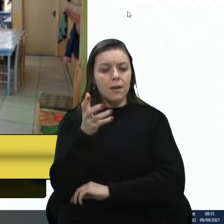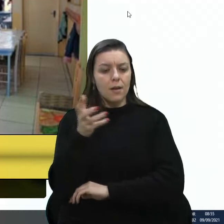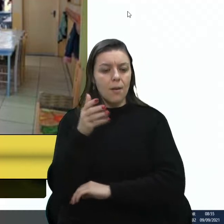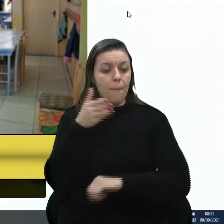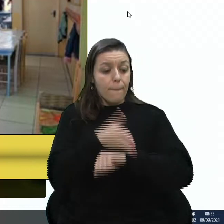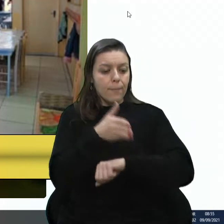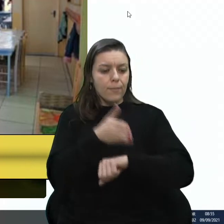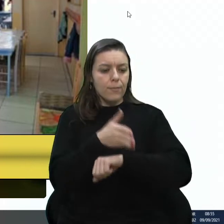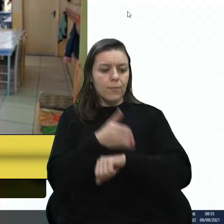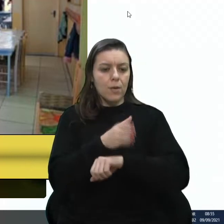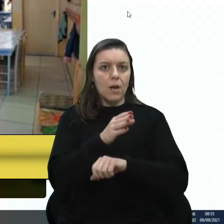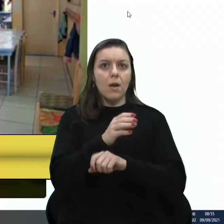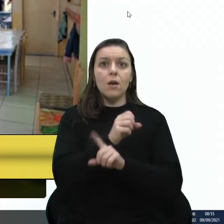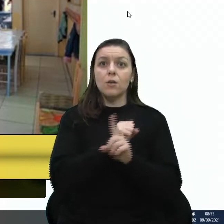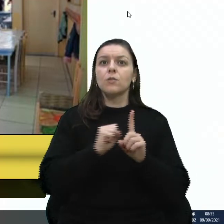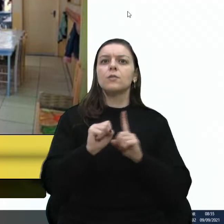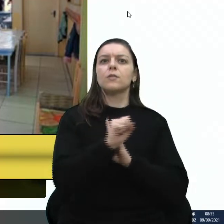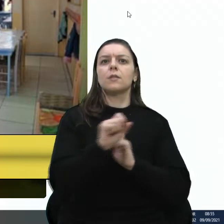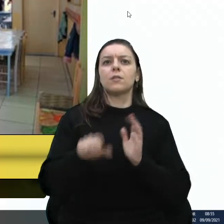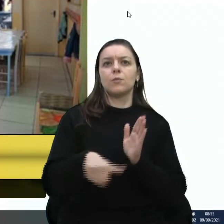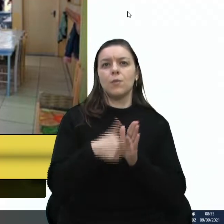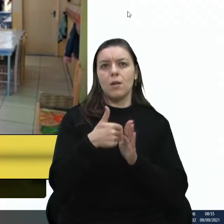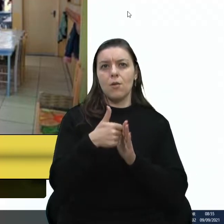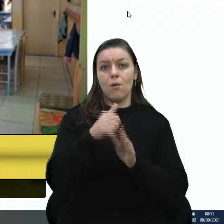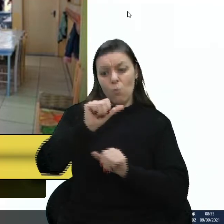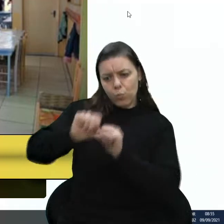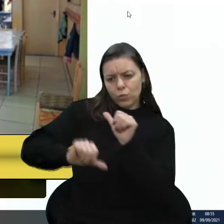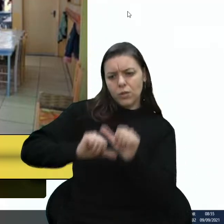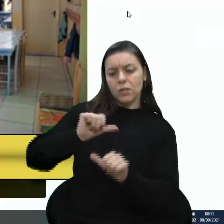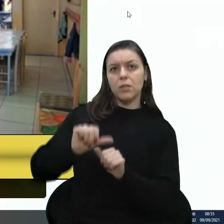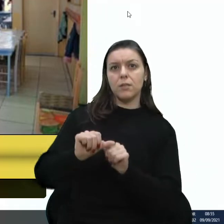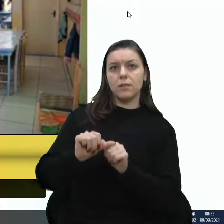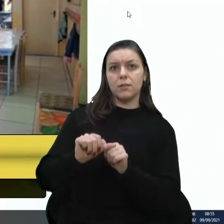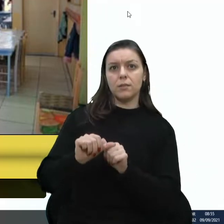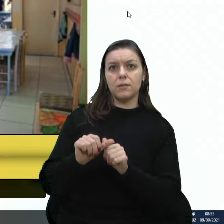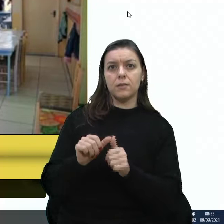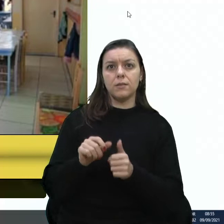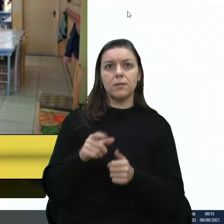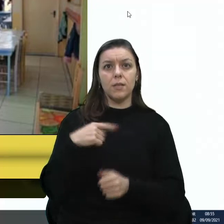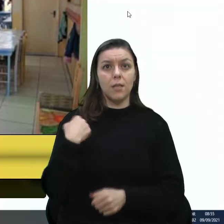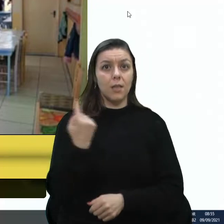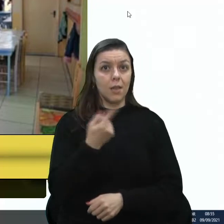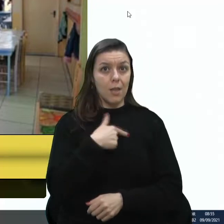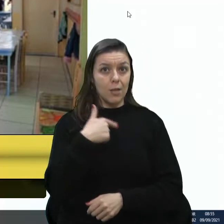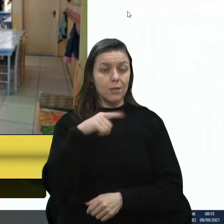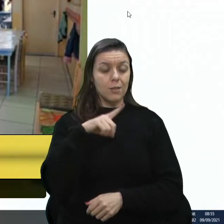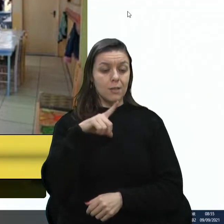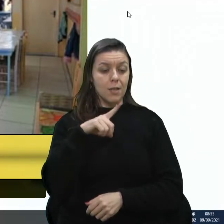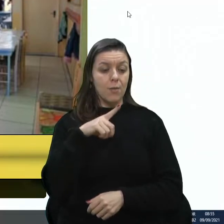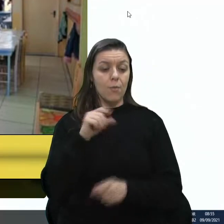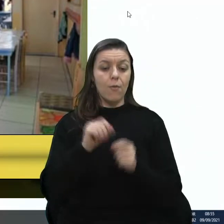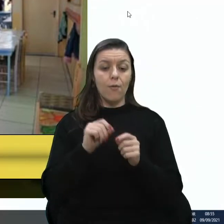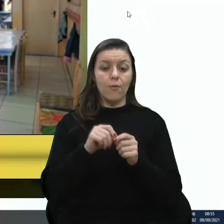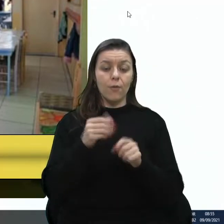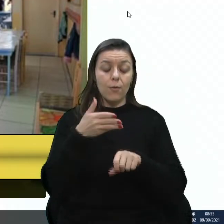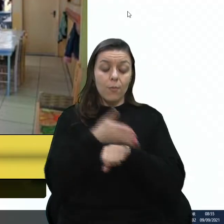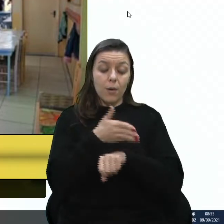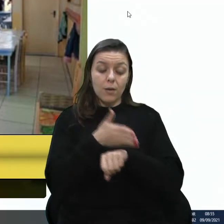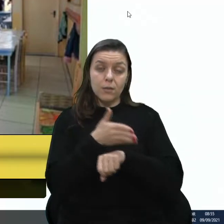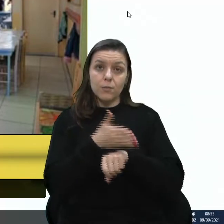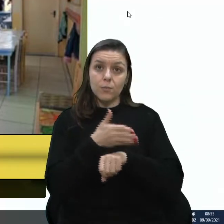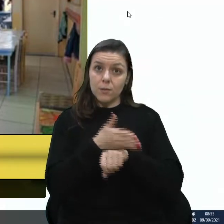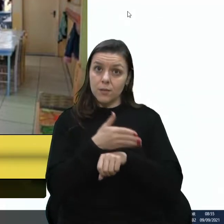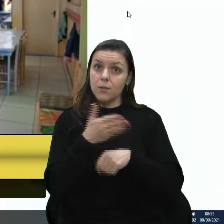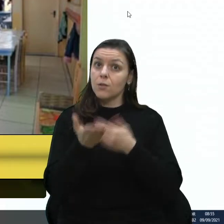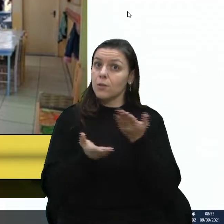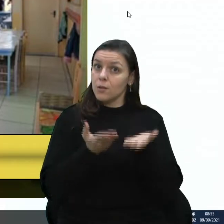uma sociedade melhor, com essa vontade de mudança e de transformação que nós carregamos por ter feito parte de um serviço tão